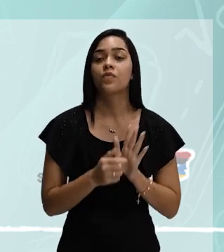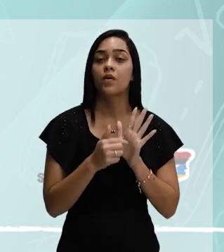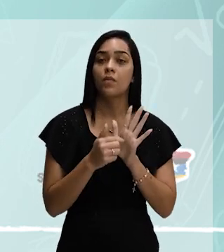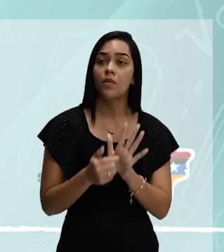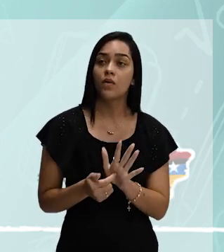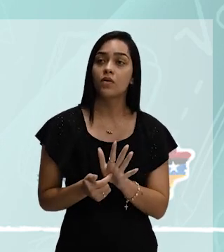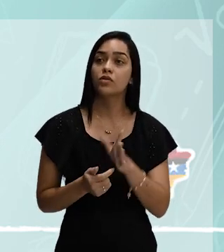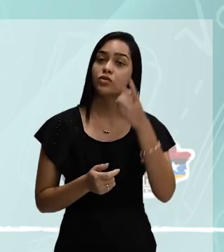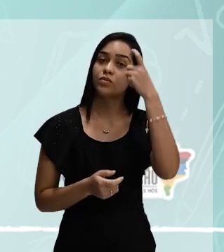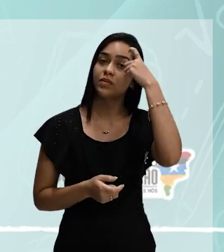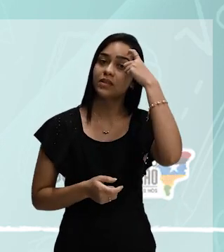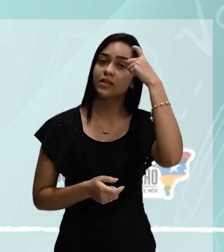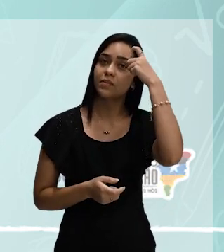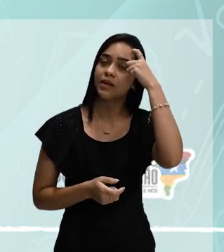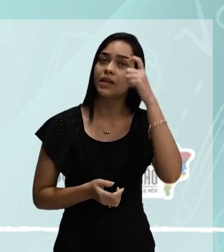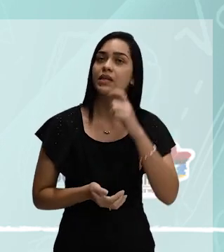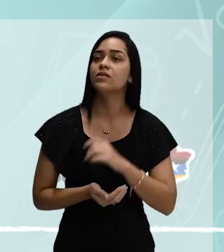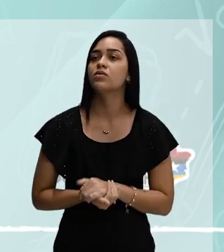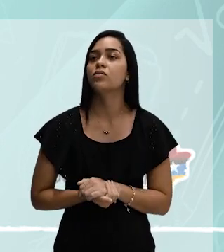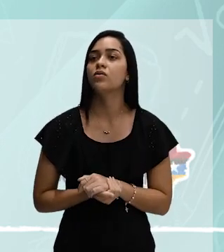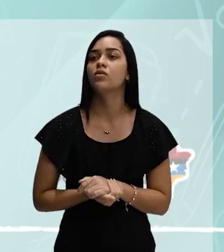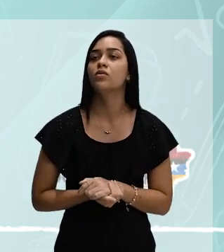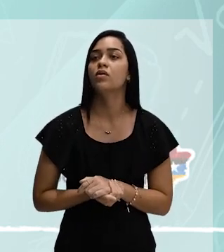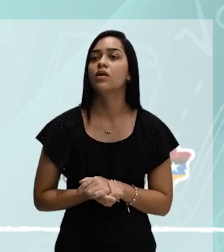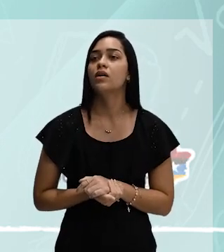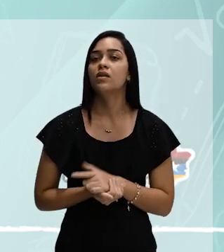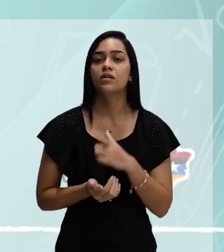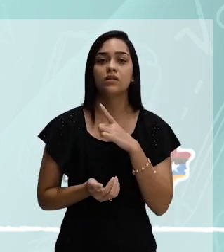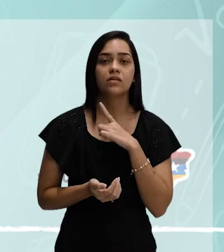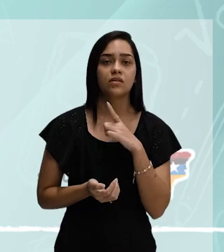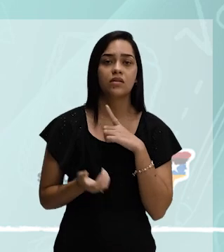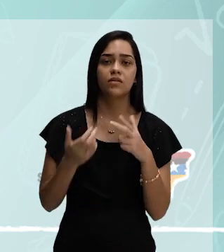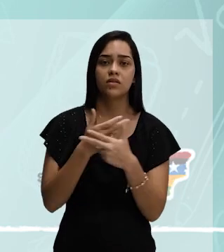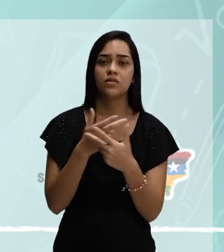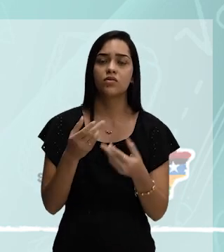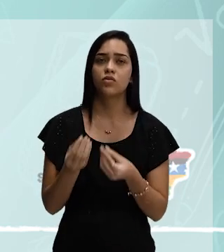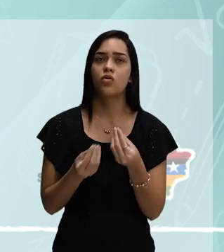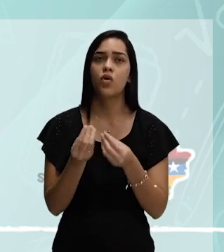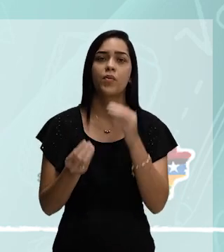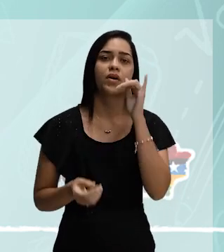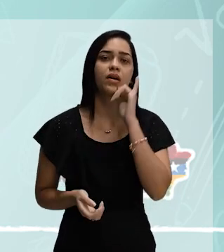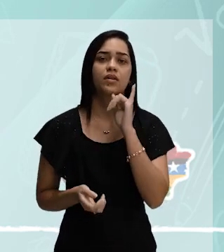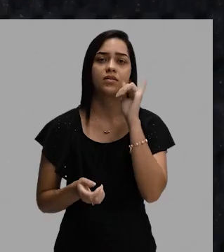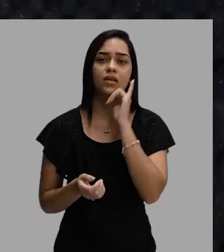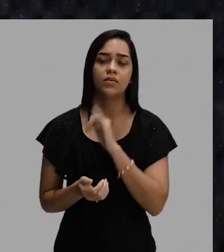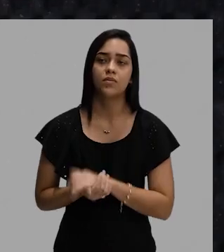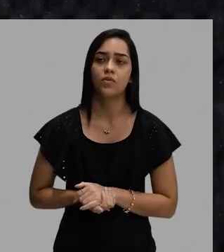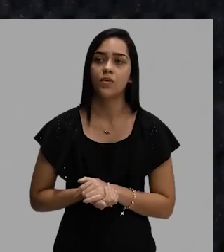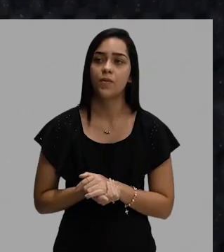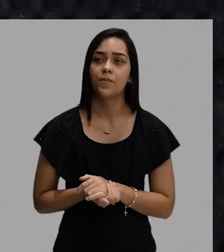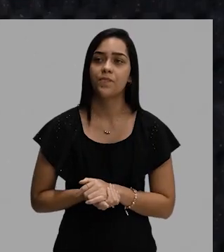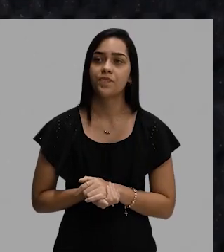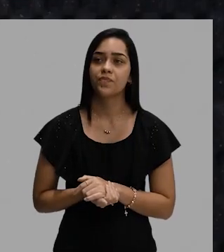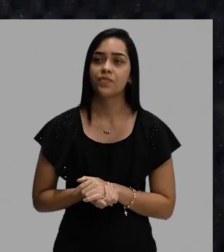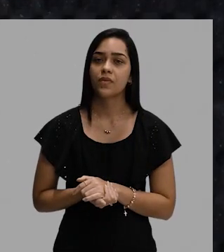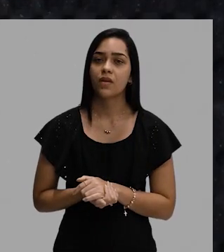externem um pensamento, entrem em causas nobres, como, por exemplo,